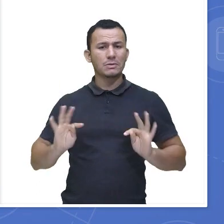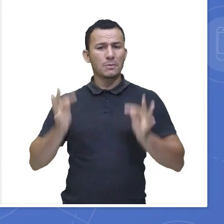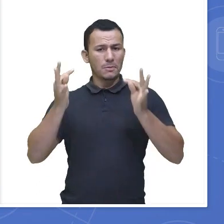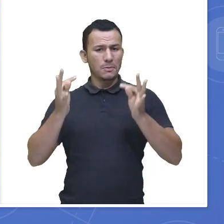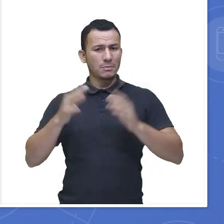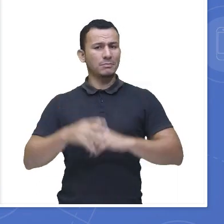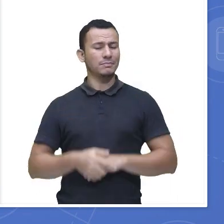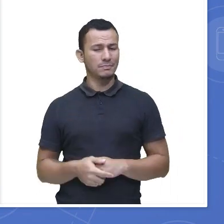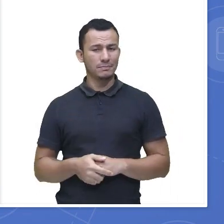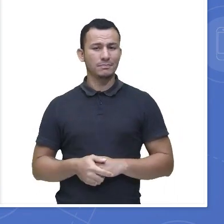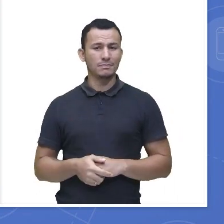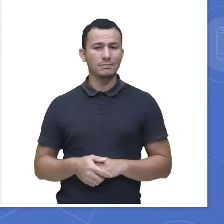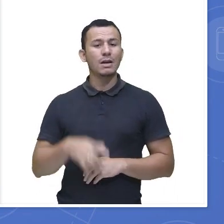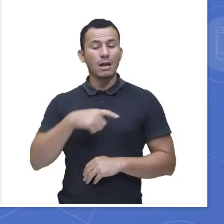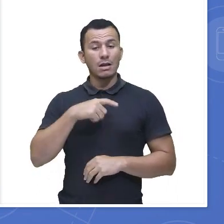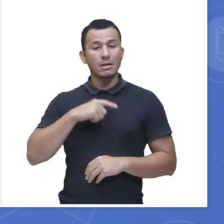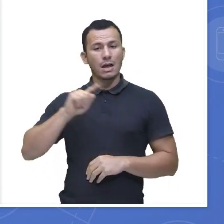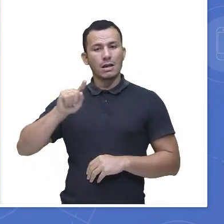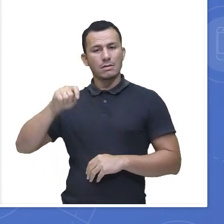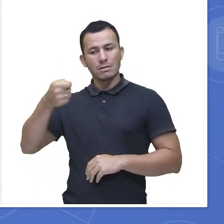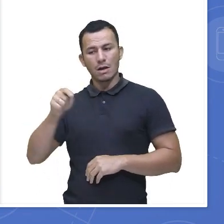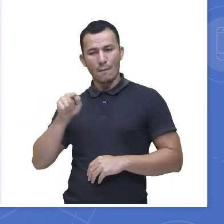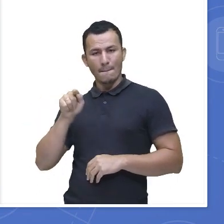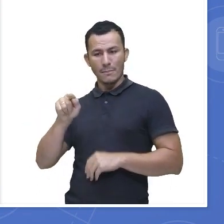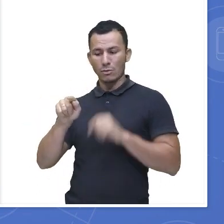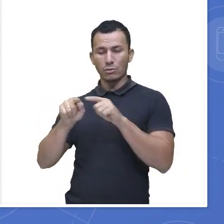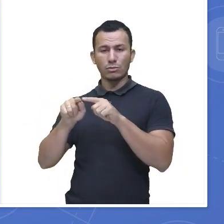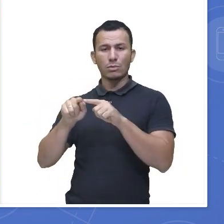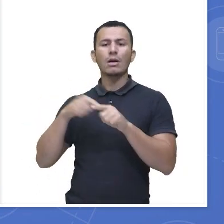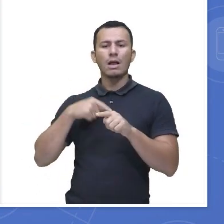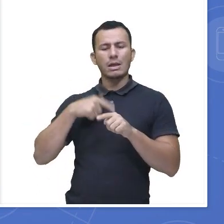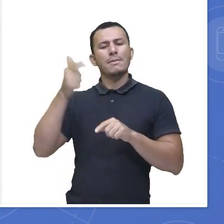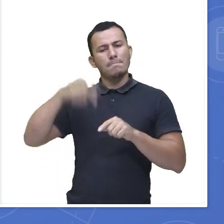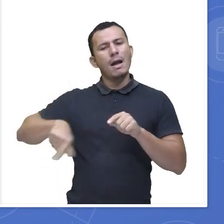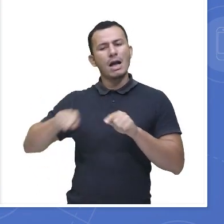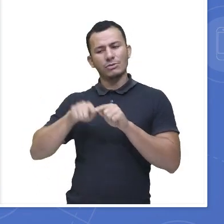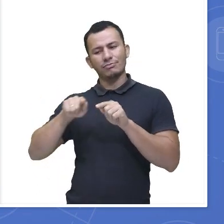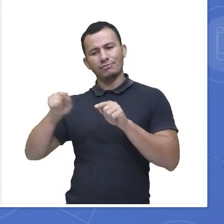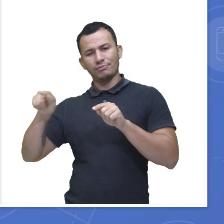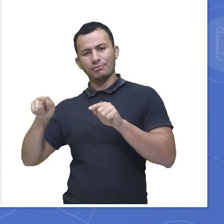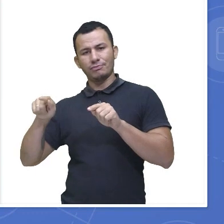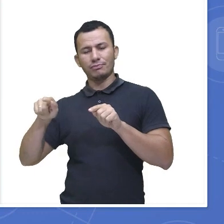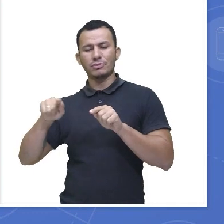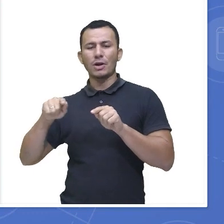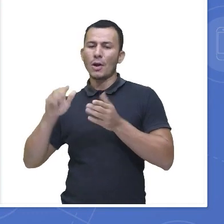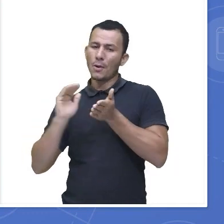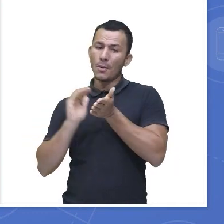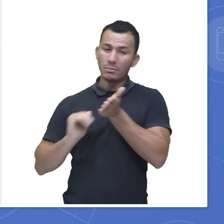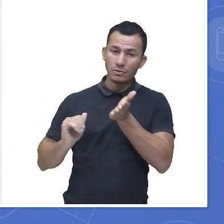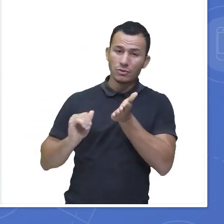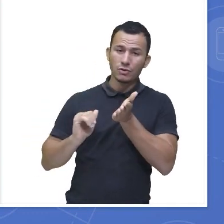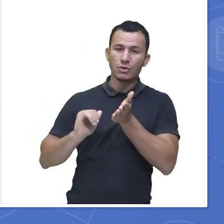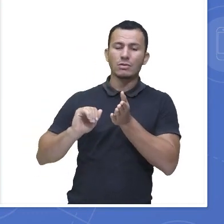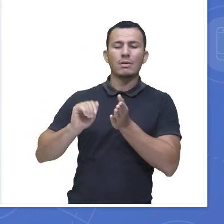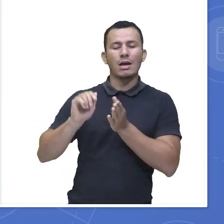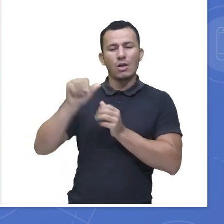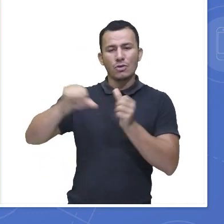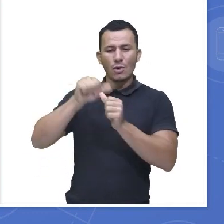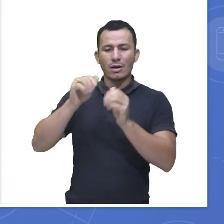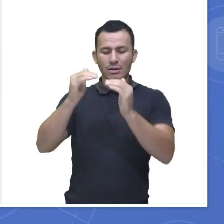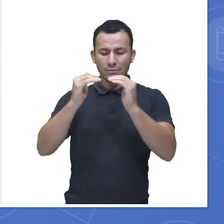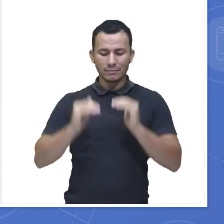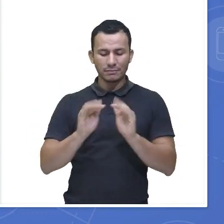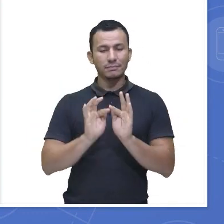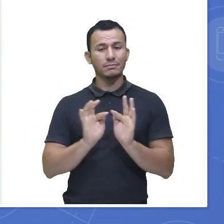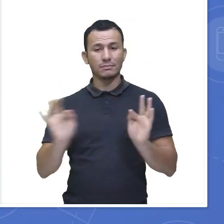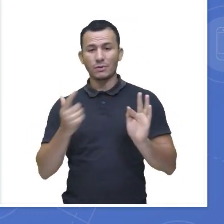tem uma pontuação aí, né, para você entender que tinha mais textos, mas foi omitido, e aí continuou o texto a partir de